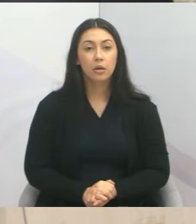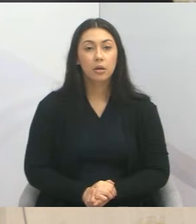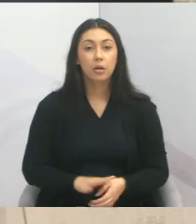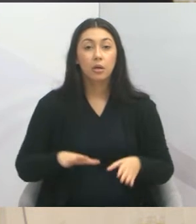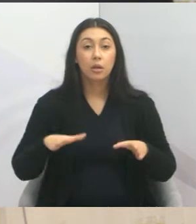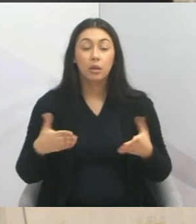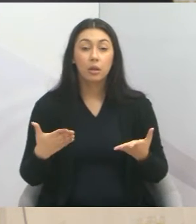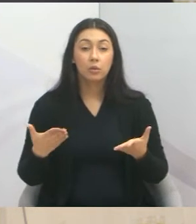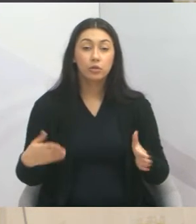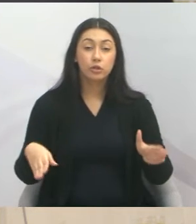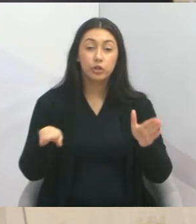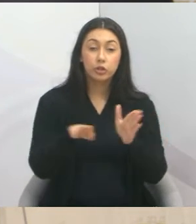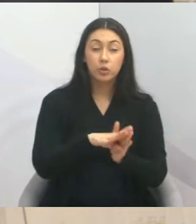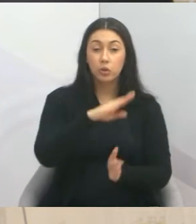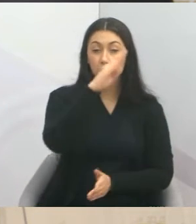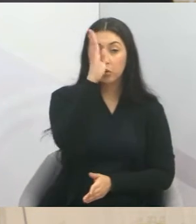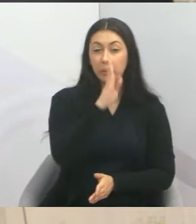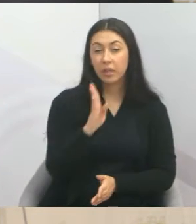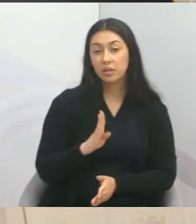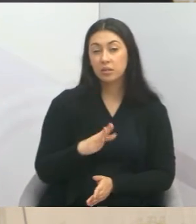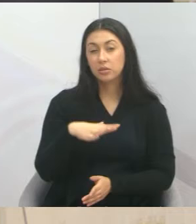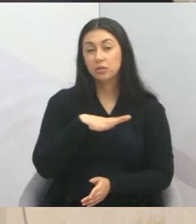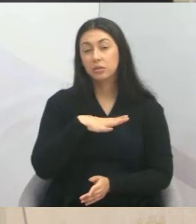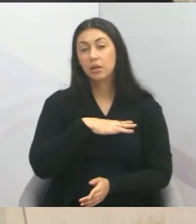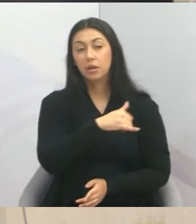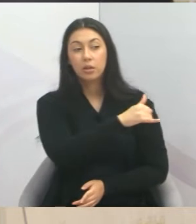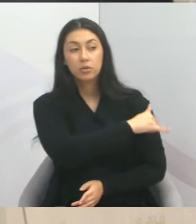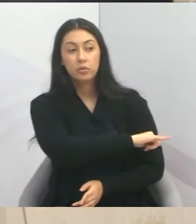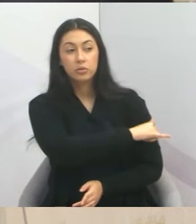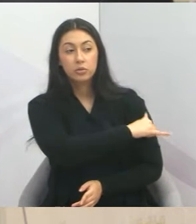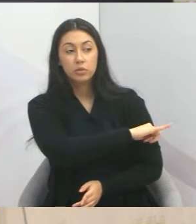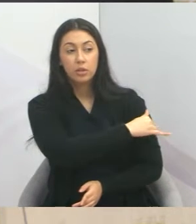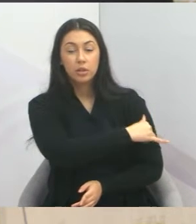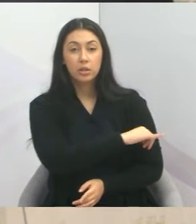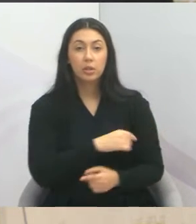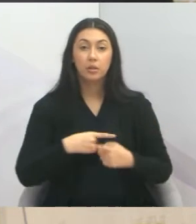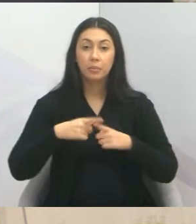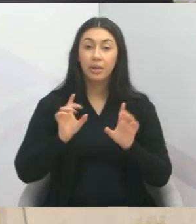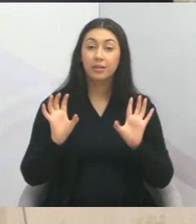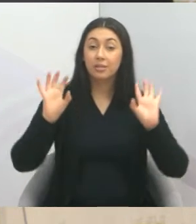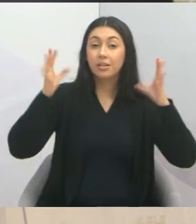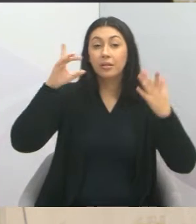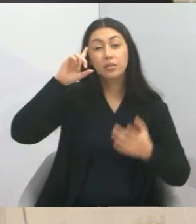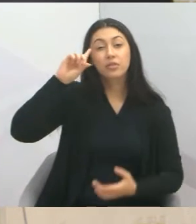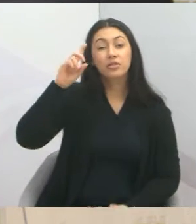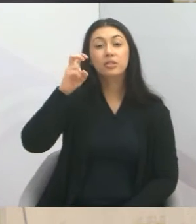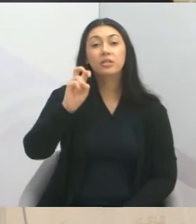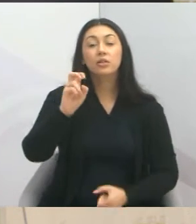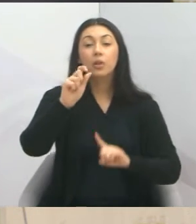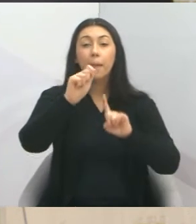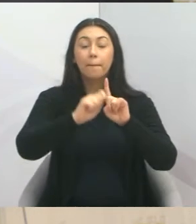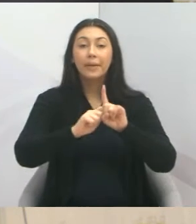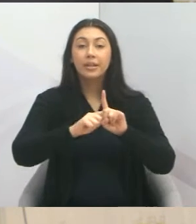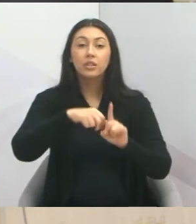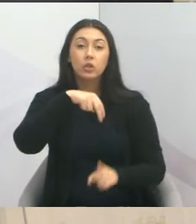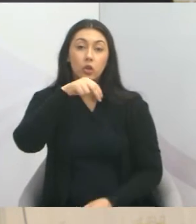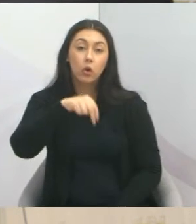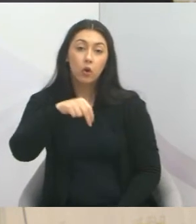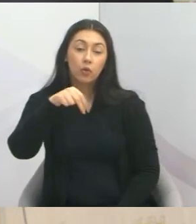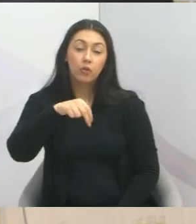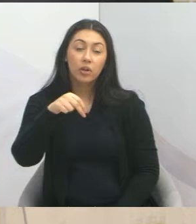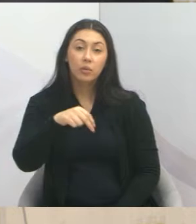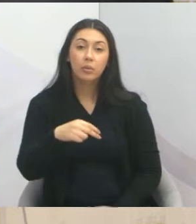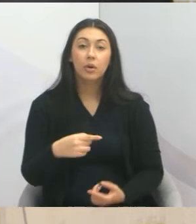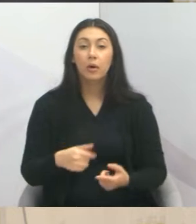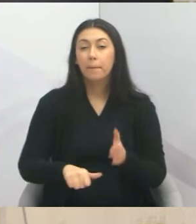registrou a sua chegada ao Rio de Janeiro a no entanto quem celebre a data o dia cinco de novembro dia no qual a